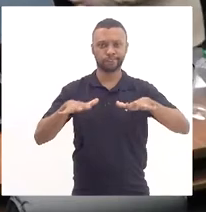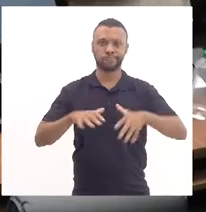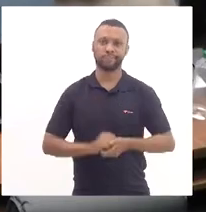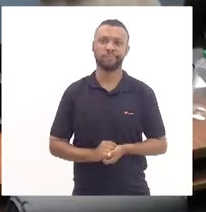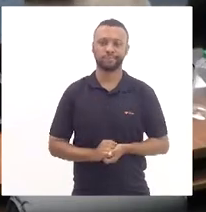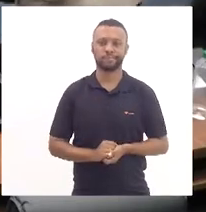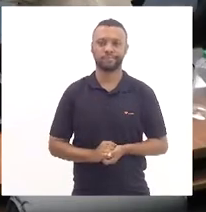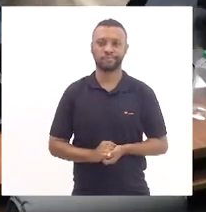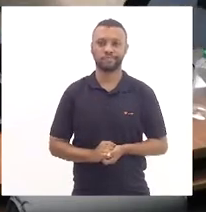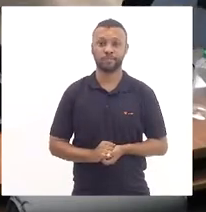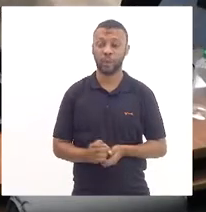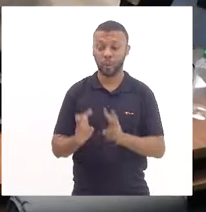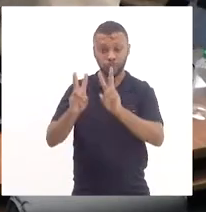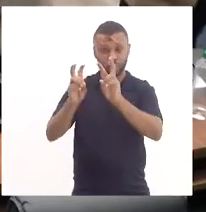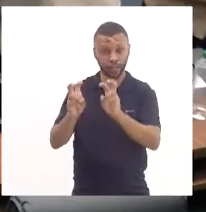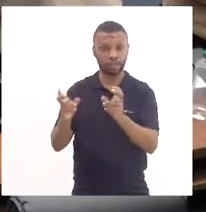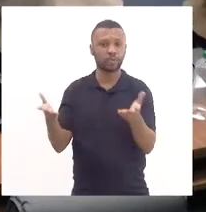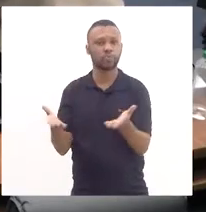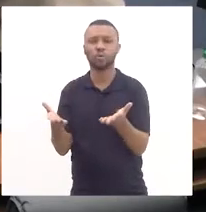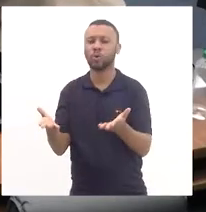Passa-se a ordem do dia.